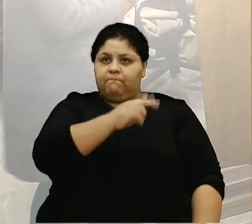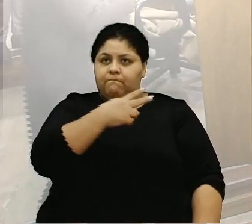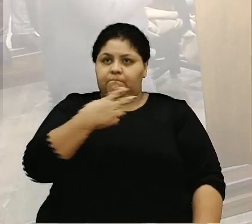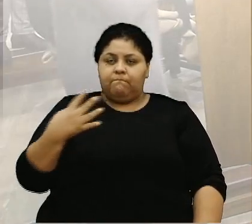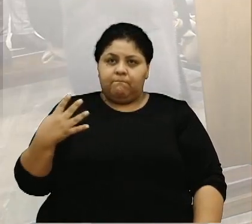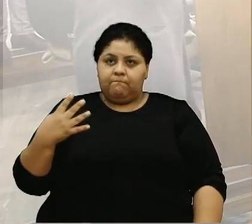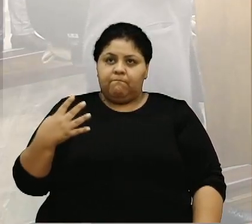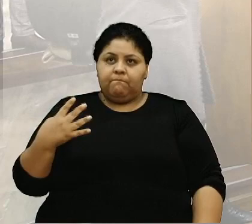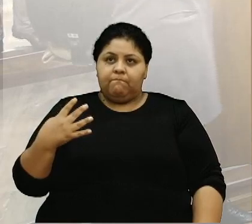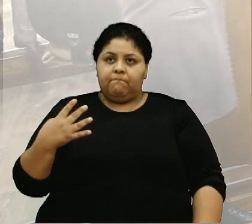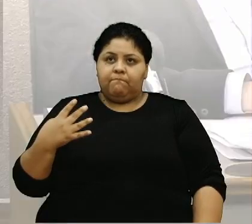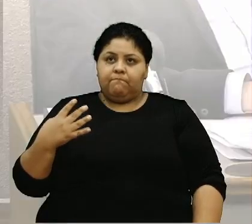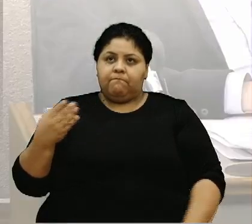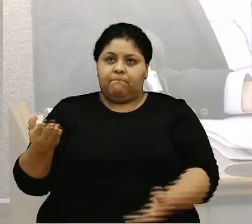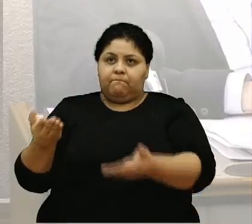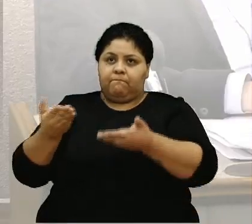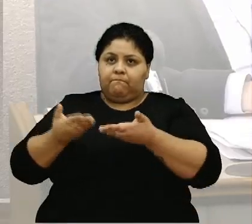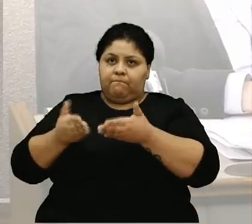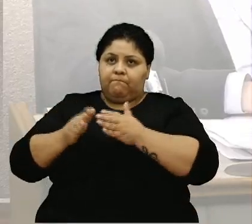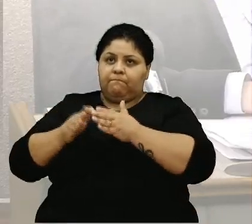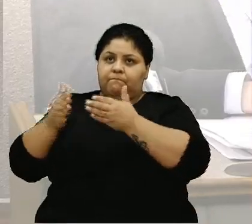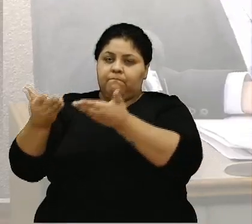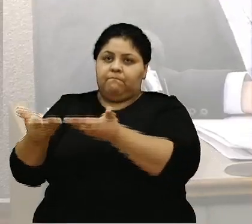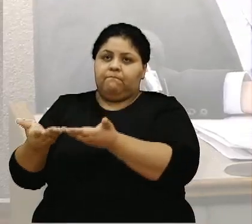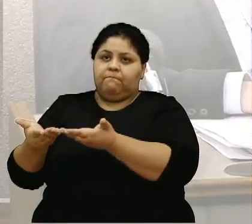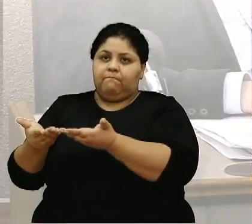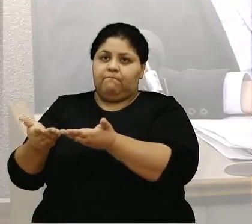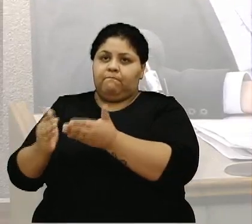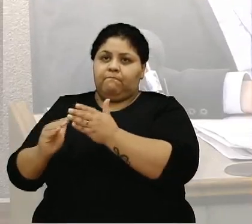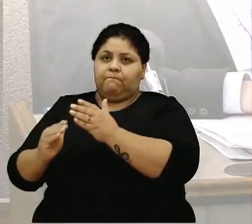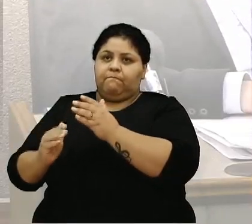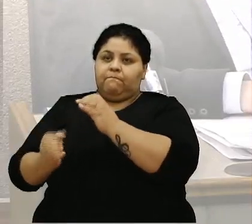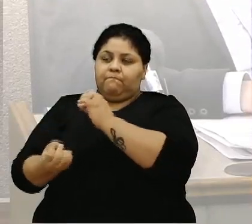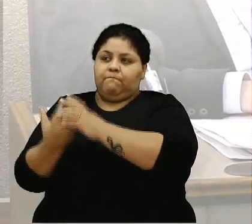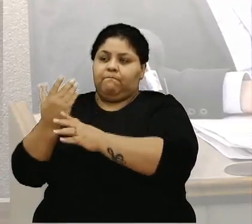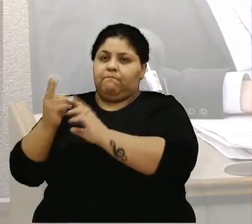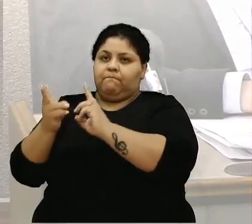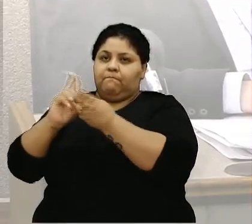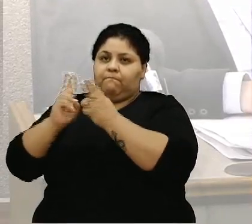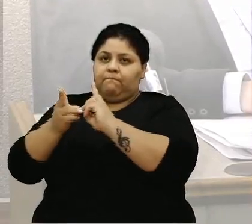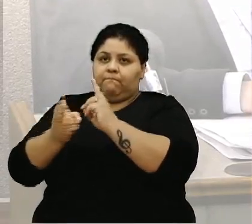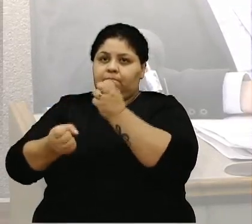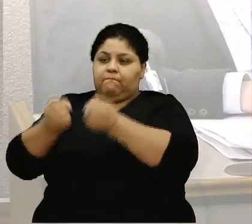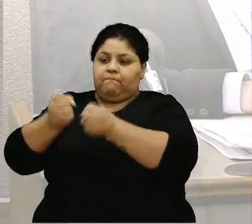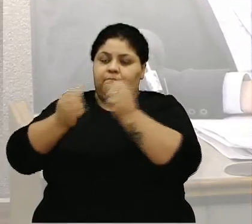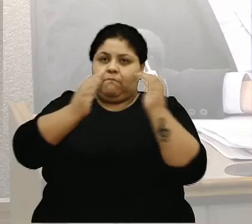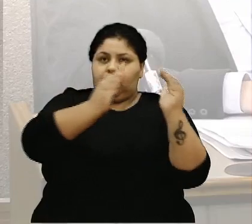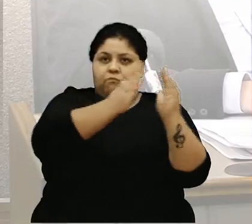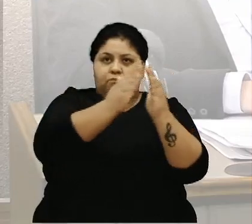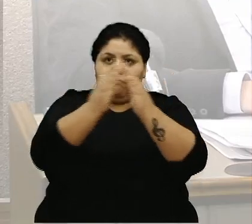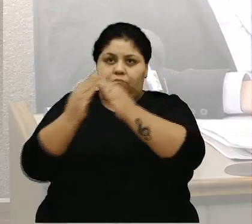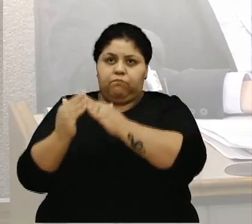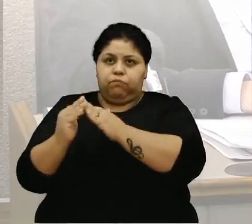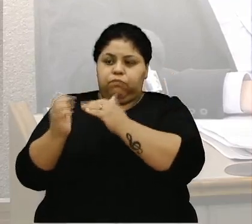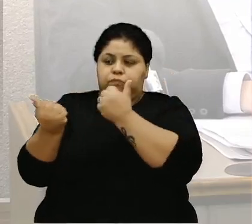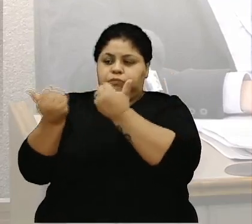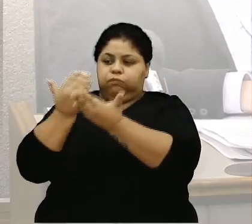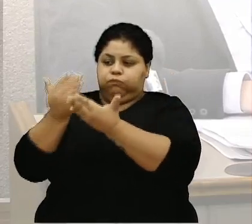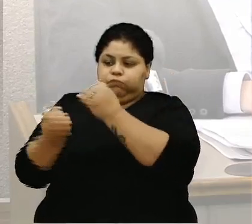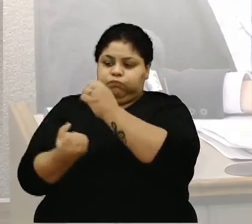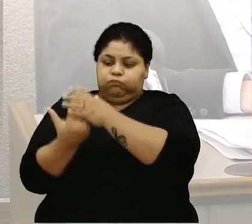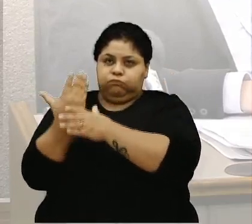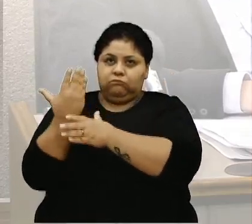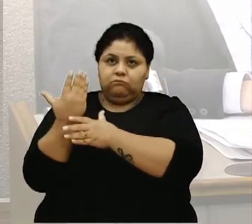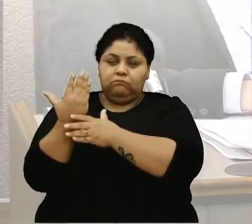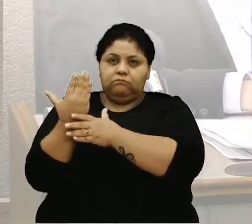52/2024. Recebe esta Comissão de Desenvolvimento Urbano, Transporte e Habitação, para análise e emissão de